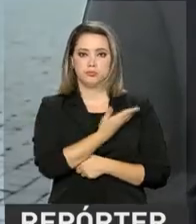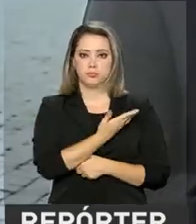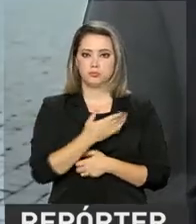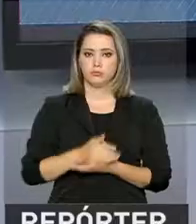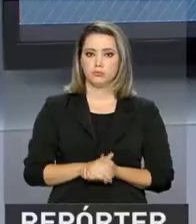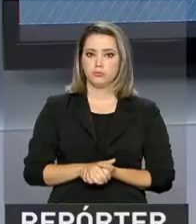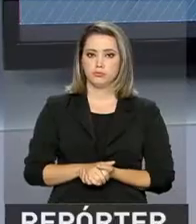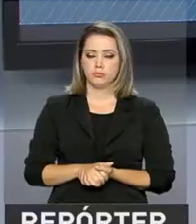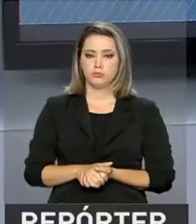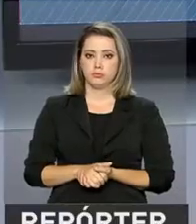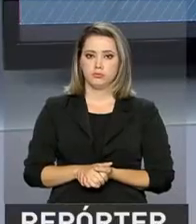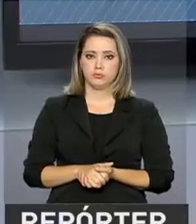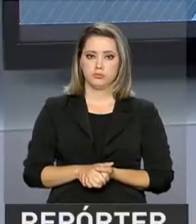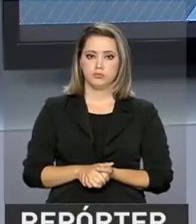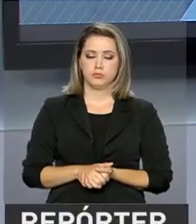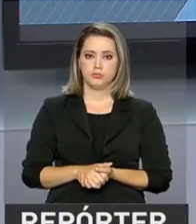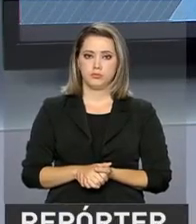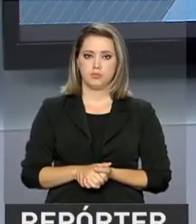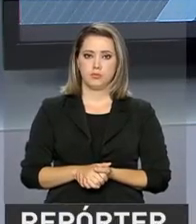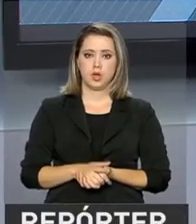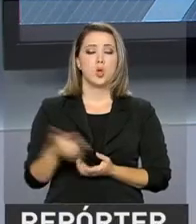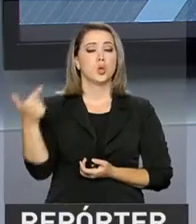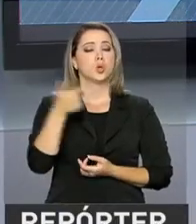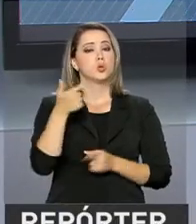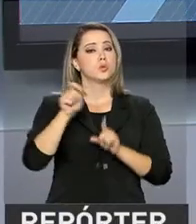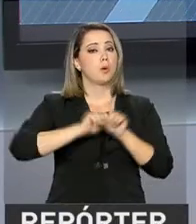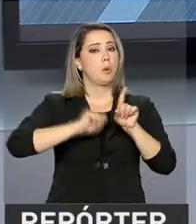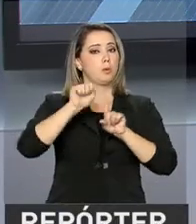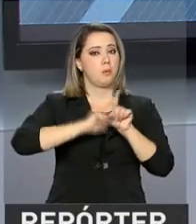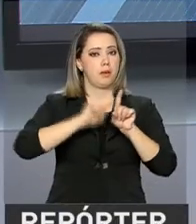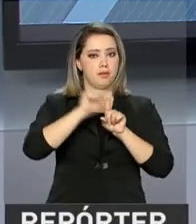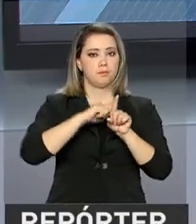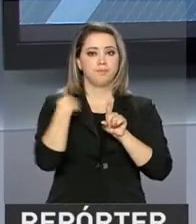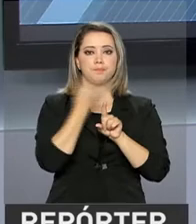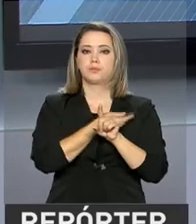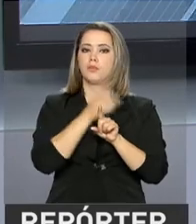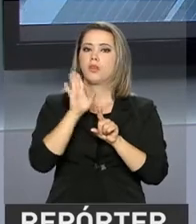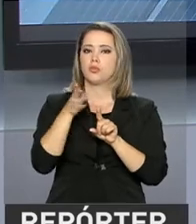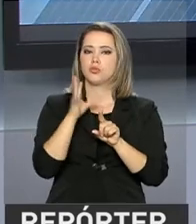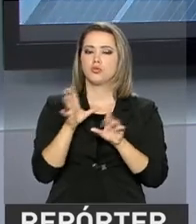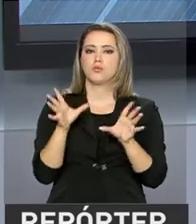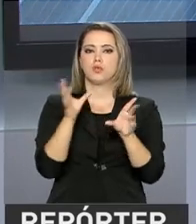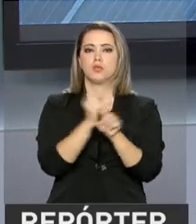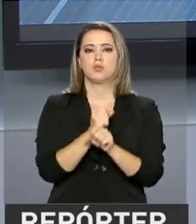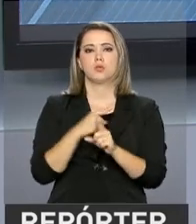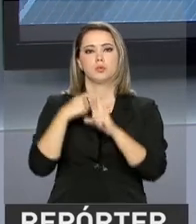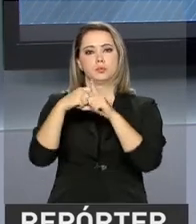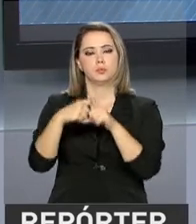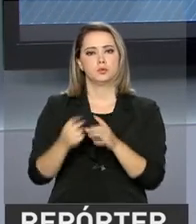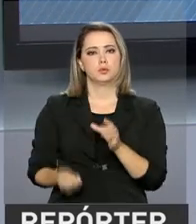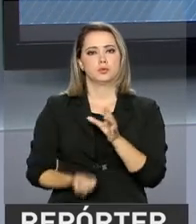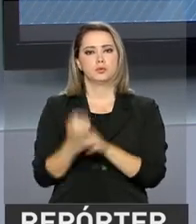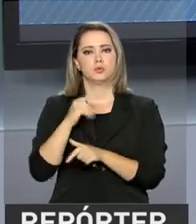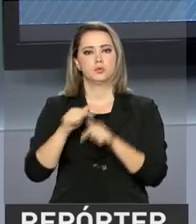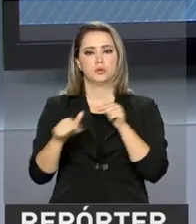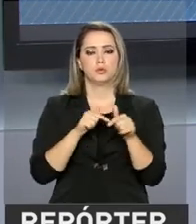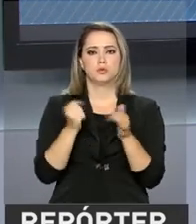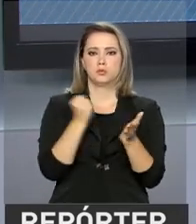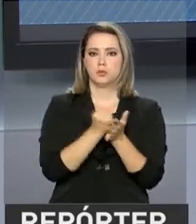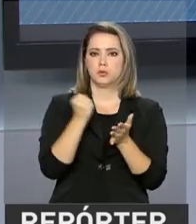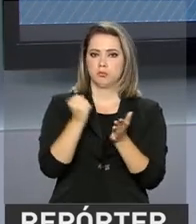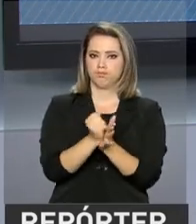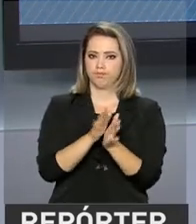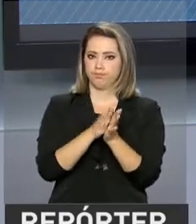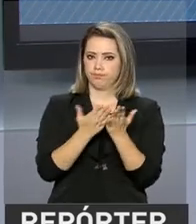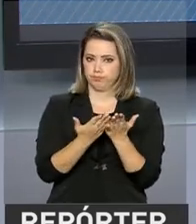sálvia pelo segundo mês seguido o país registra um saldo positivo na geração de empregos com carteira assinada